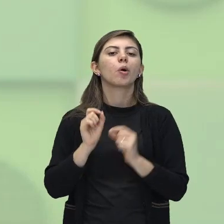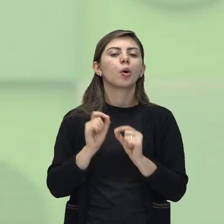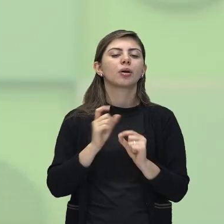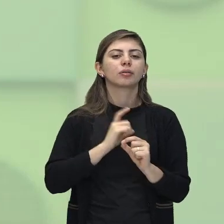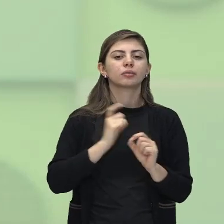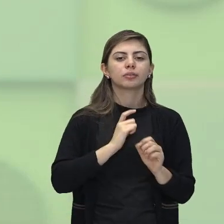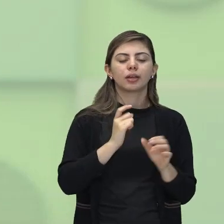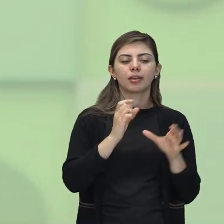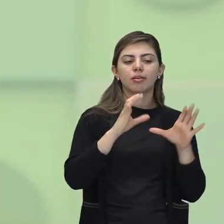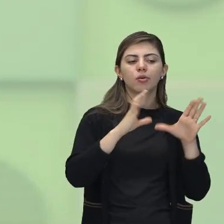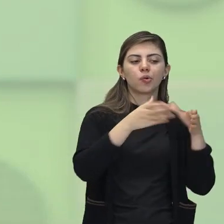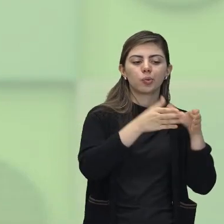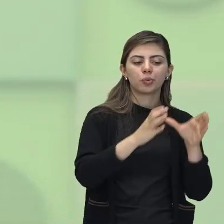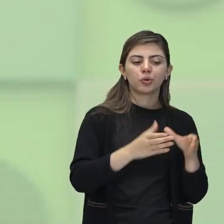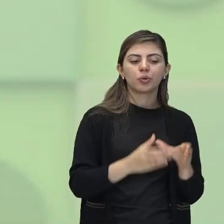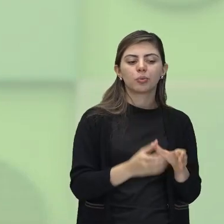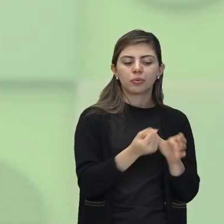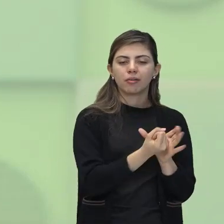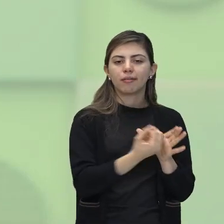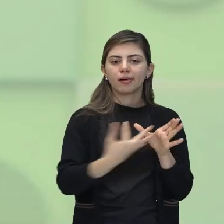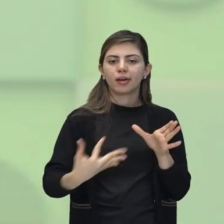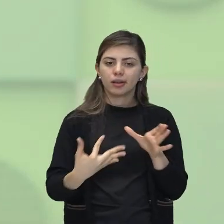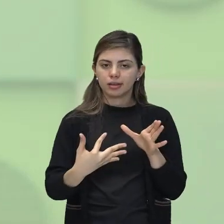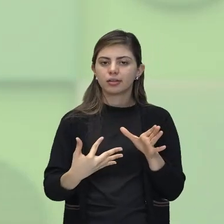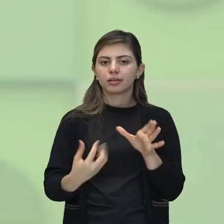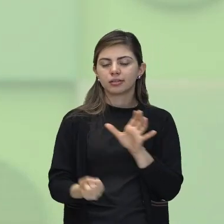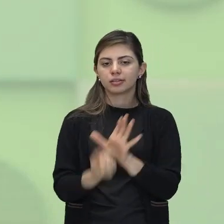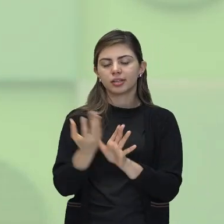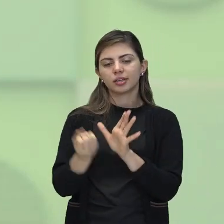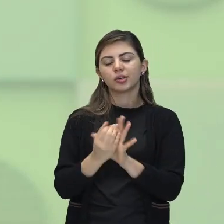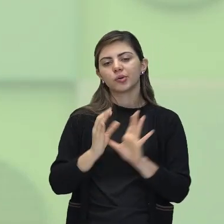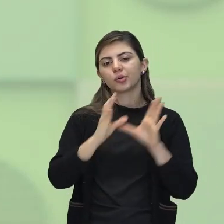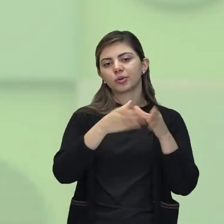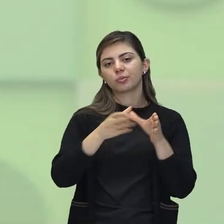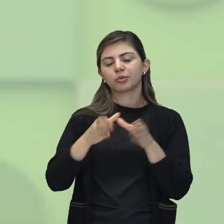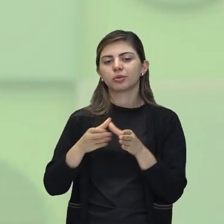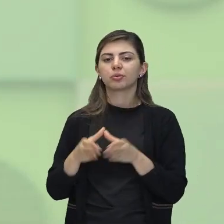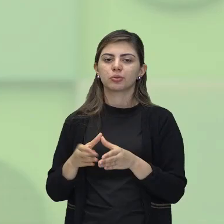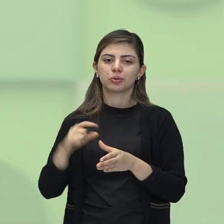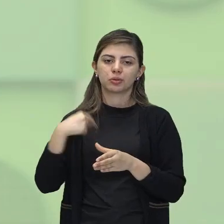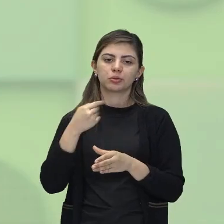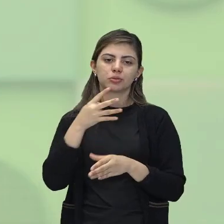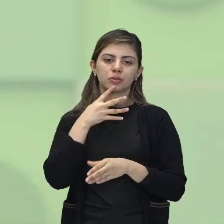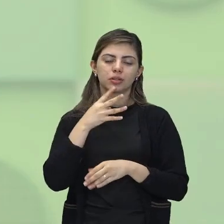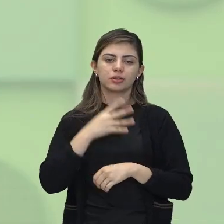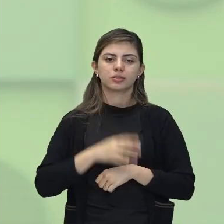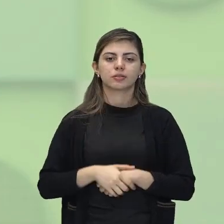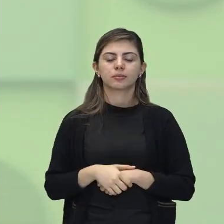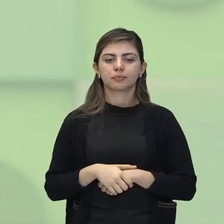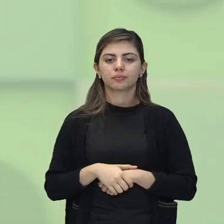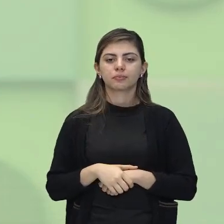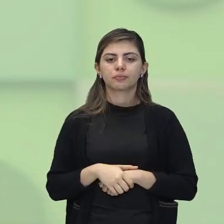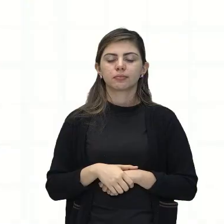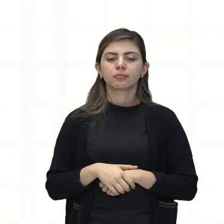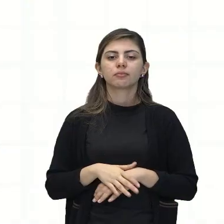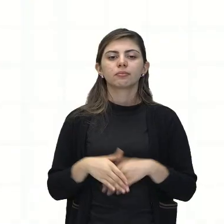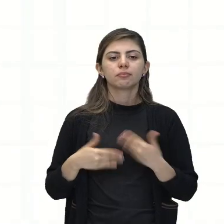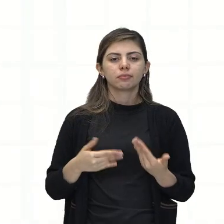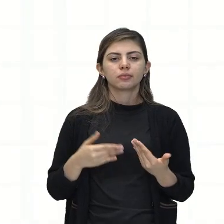características evolutivas e que formaram os vários reinos da natureza. Então, vamos ver aí